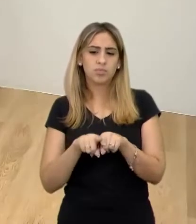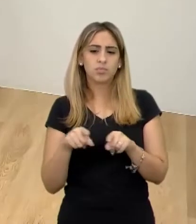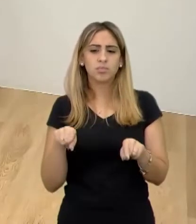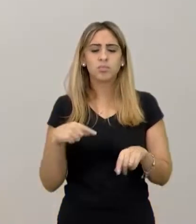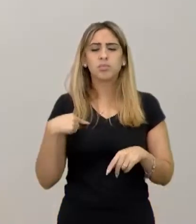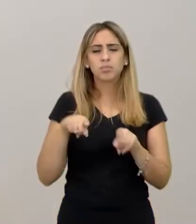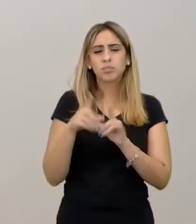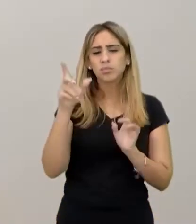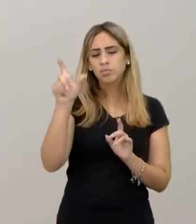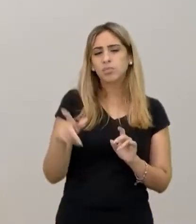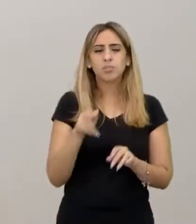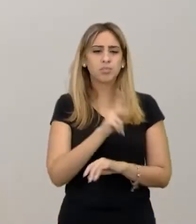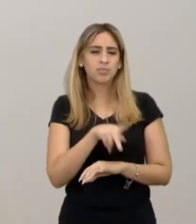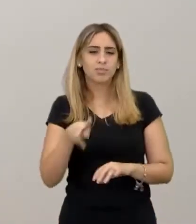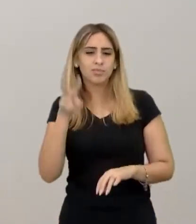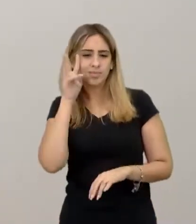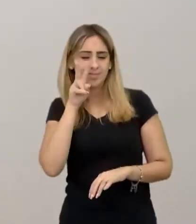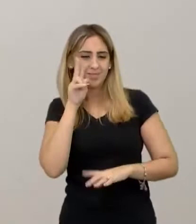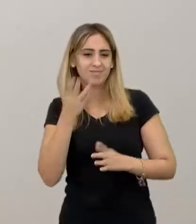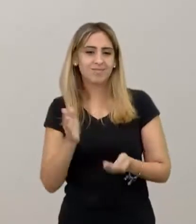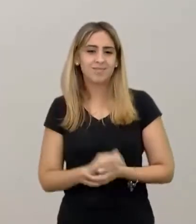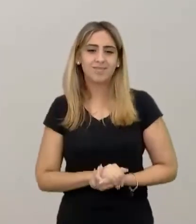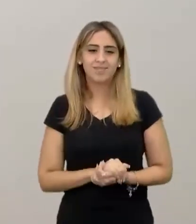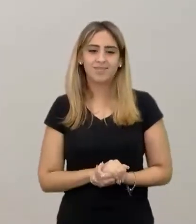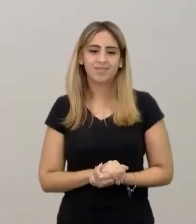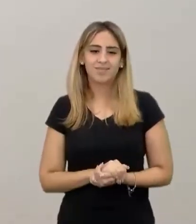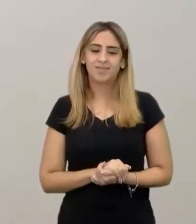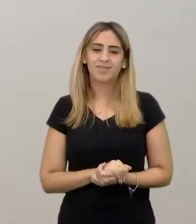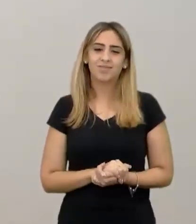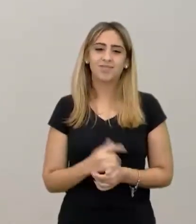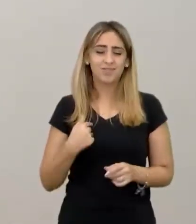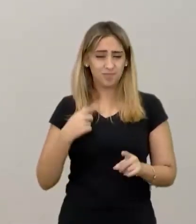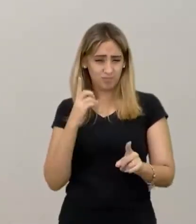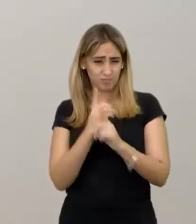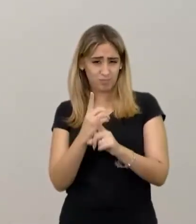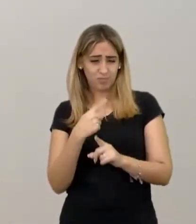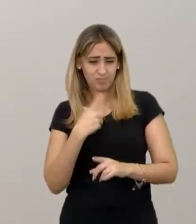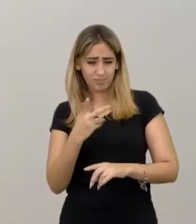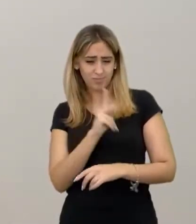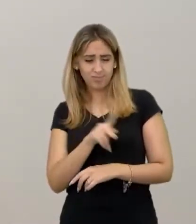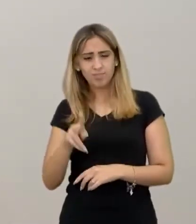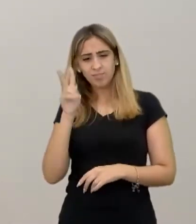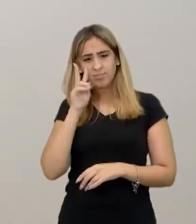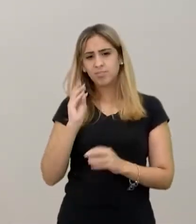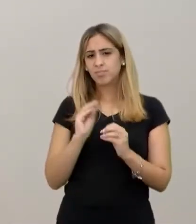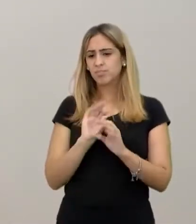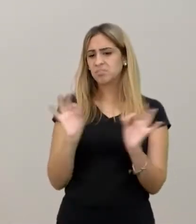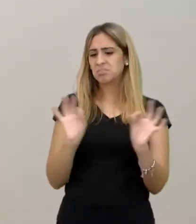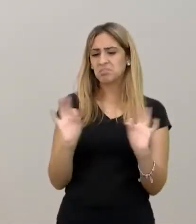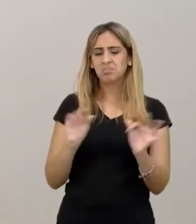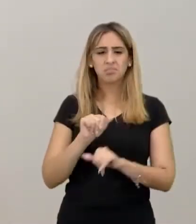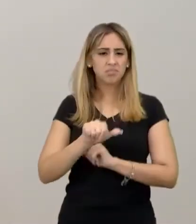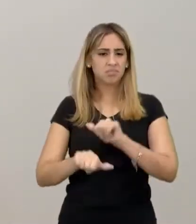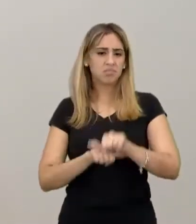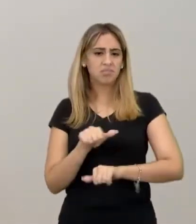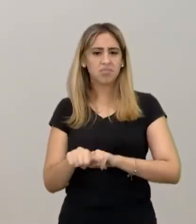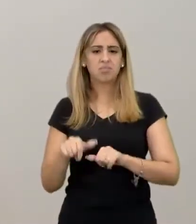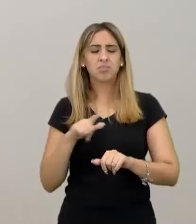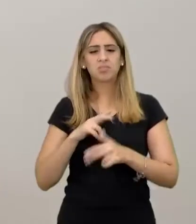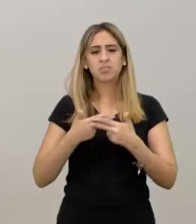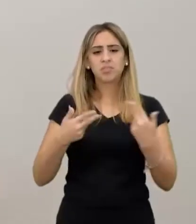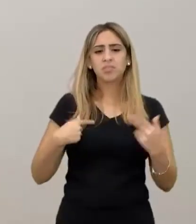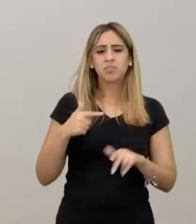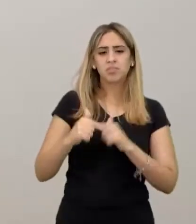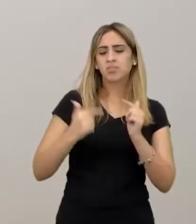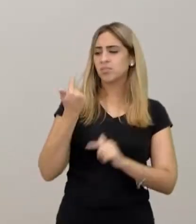que, poxa, eu quero ser professora de história. E quando eu descobri que eu queria ser professora de história, assim, nada mudou. E aí tem aquela coisa, a gente vai